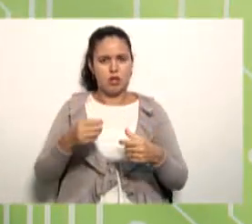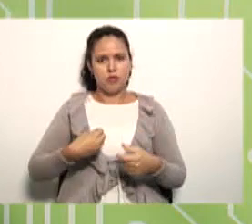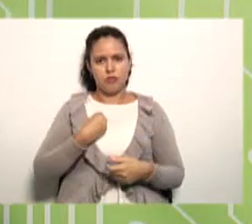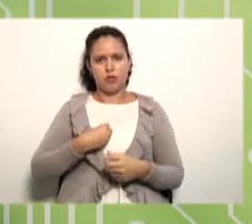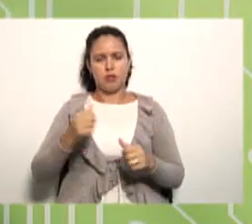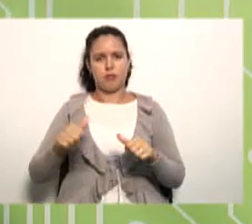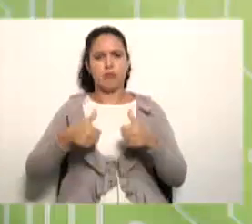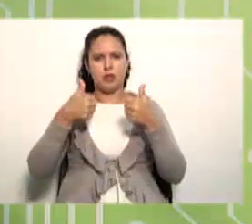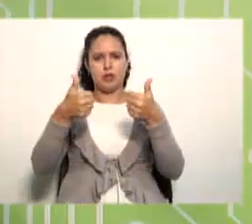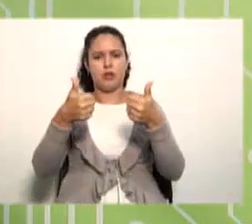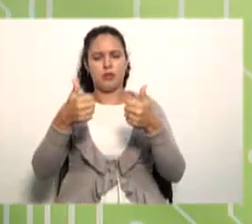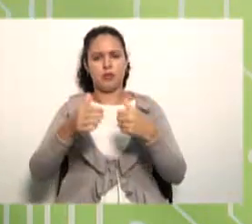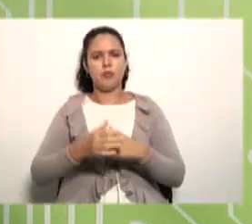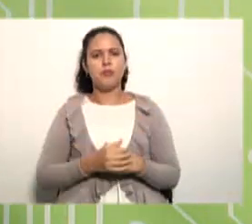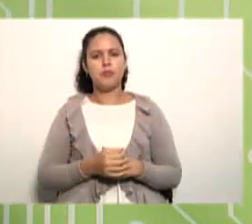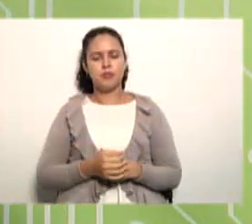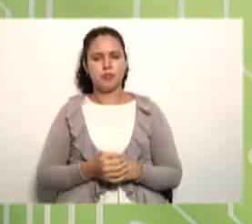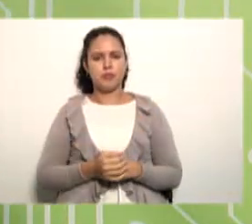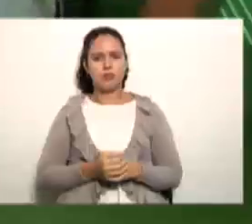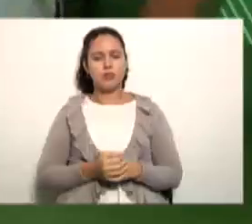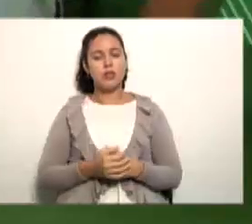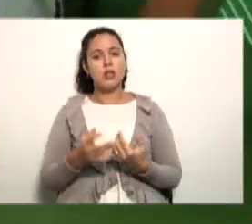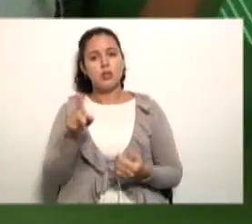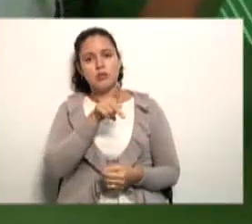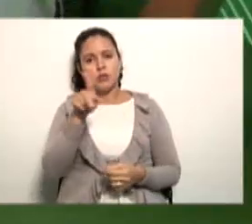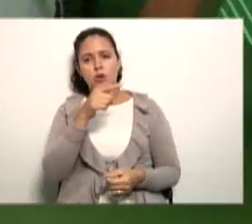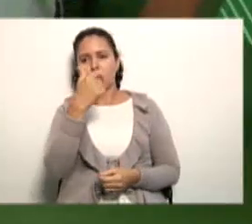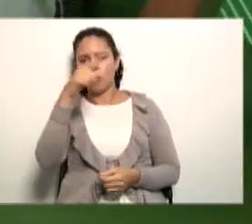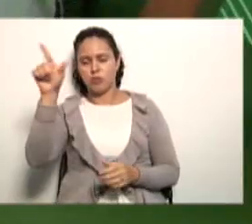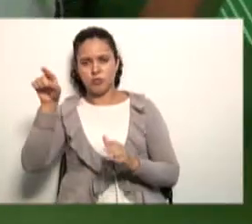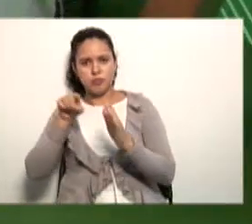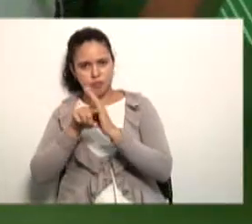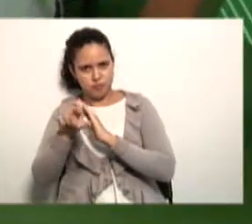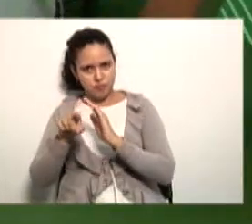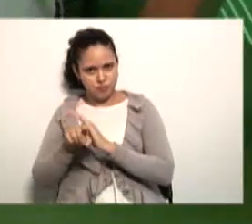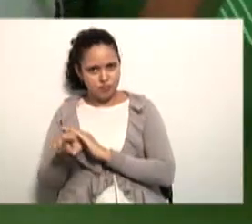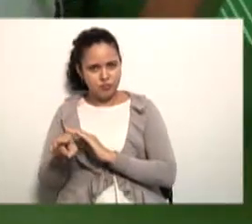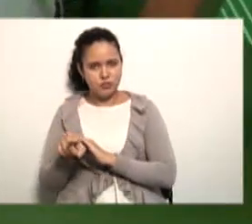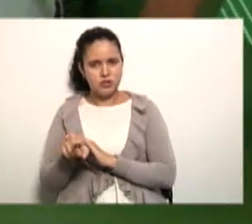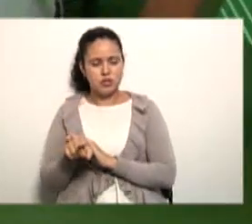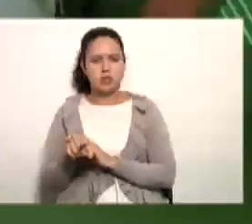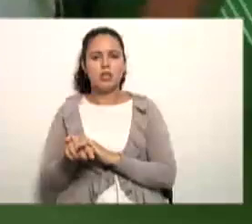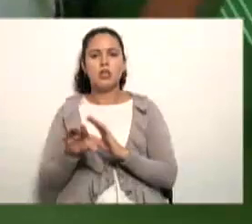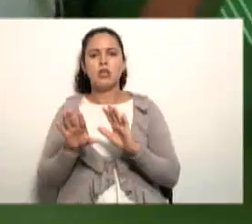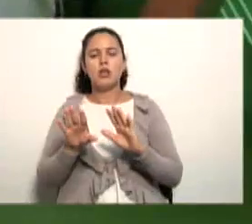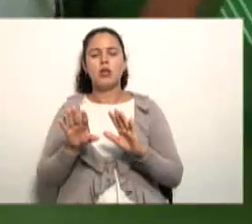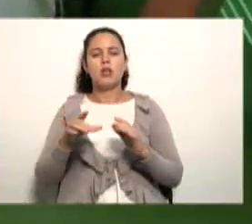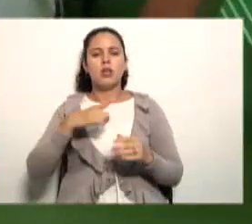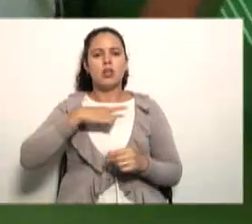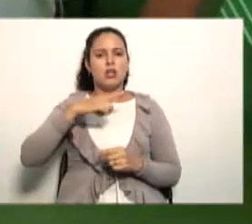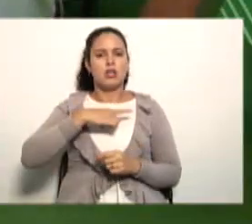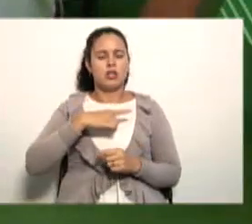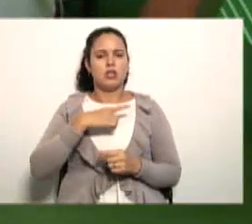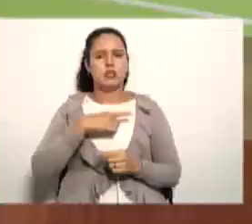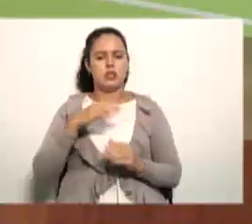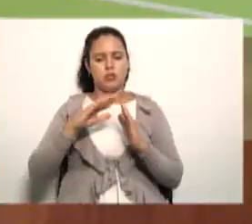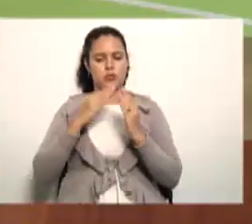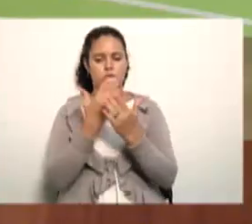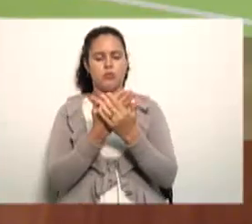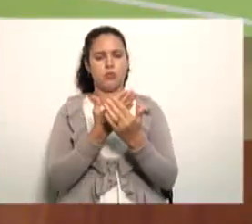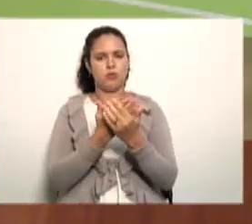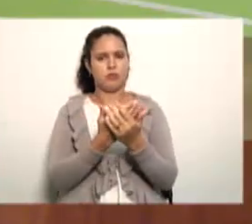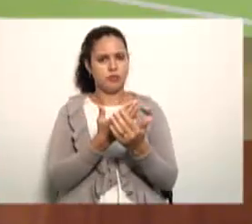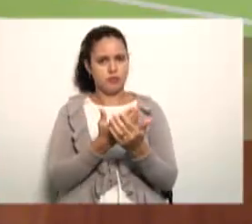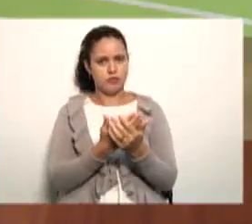Algum outro comentário, professor? Olha, temos aqui participação das